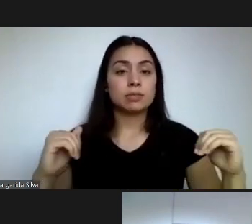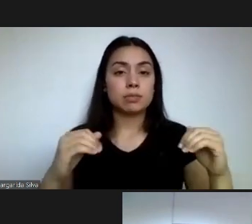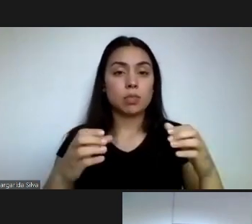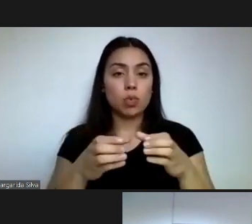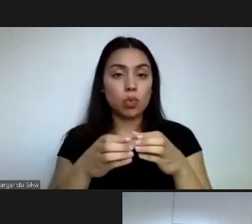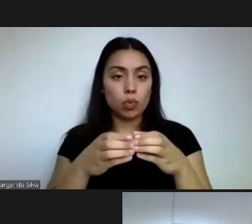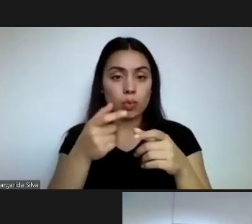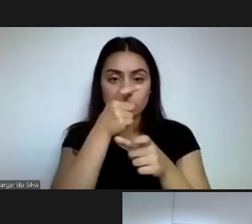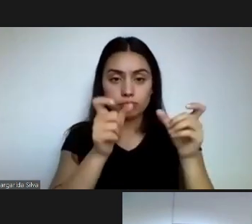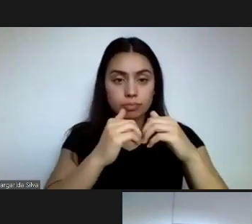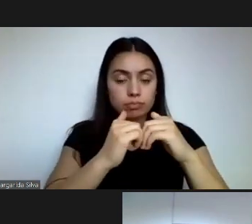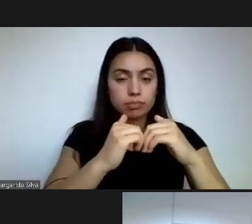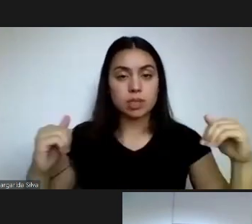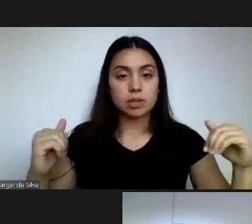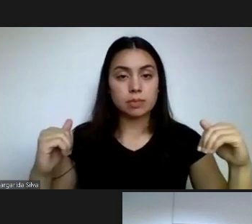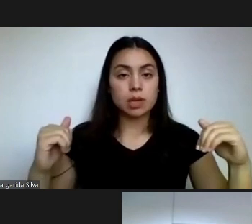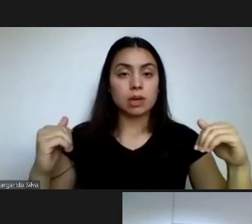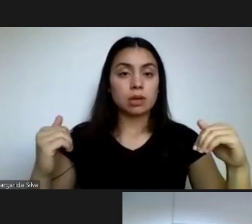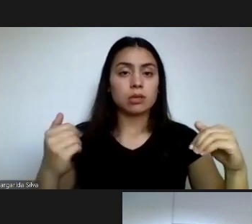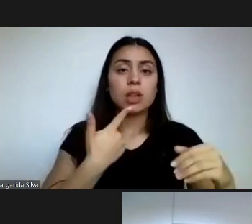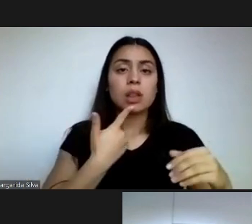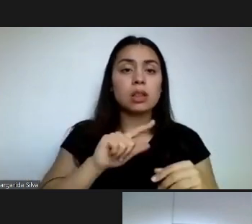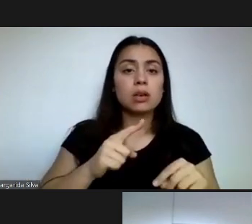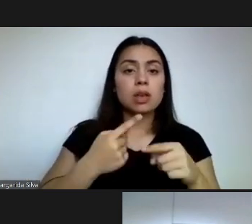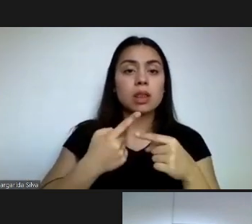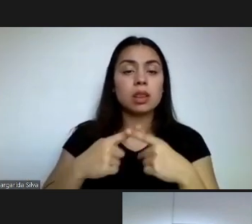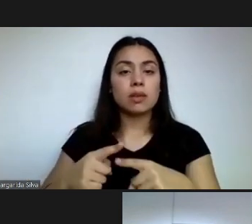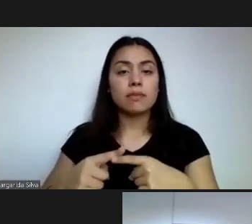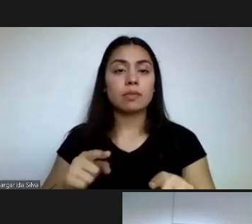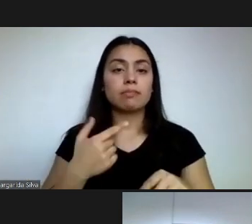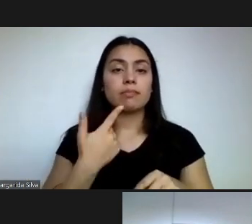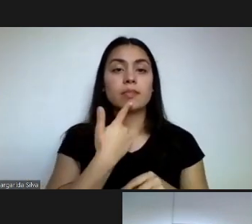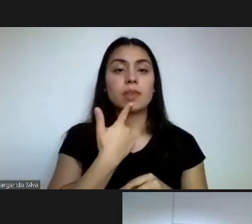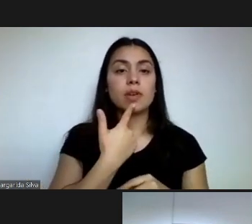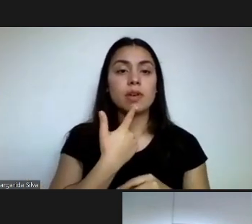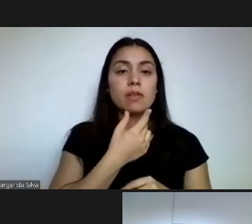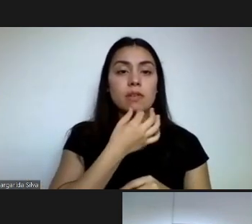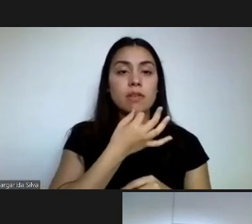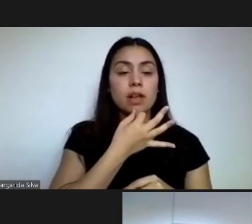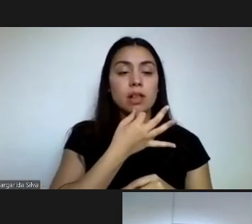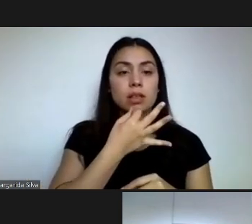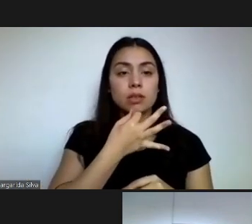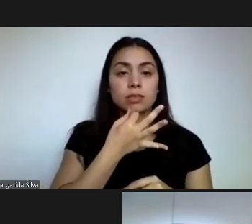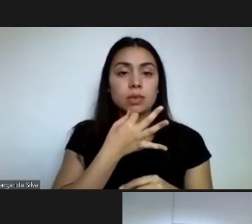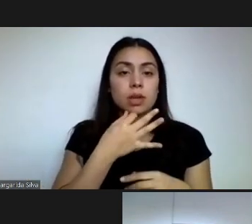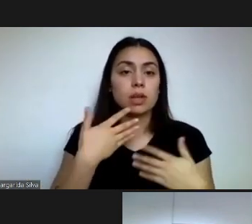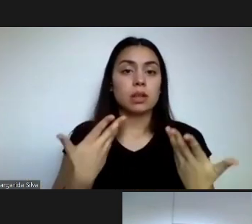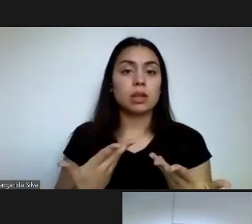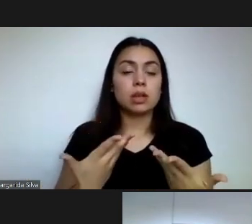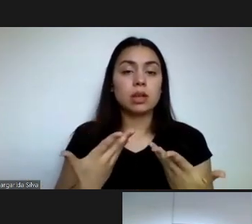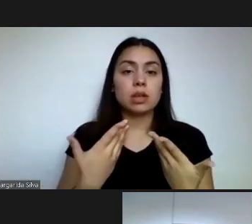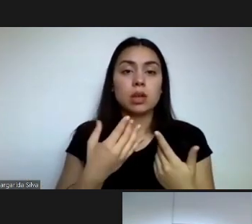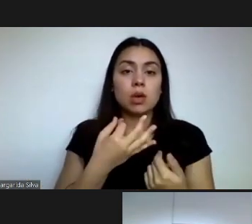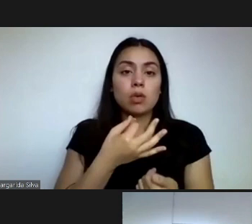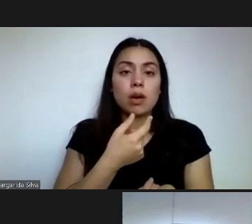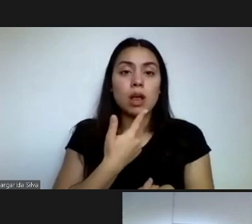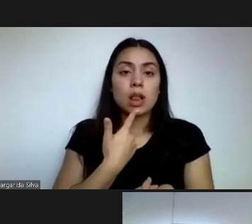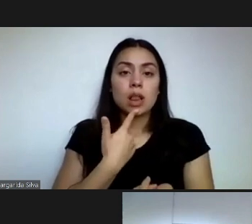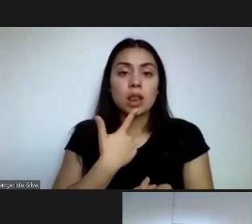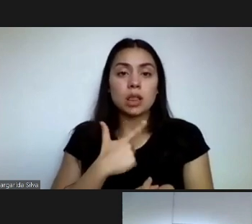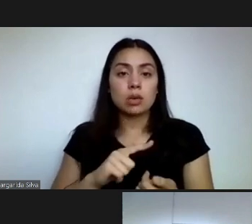e não têm outros elementos da sua própria comunidade étnico-linguística para poderem comunicar, e que a única língua de